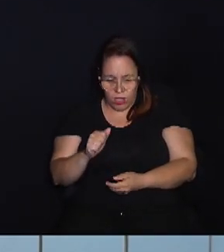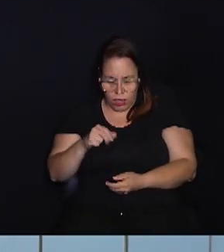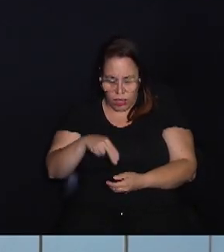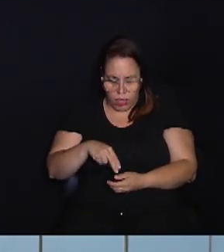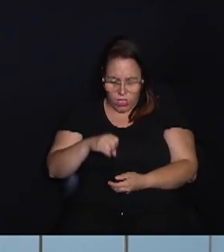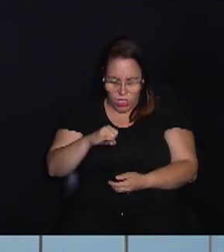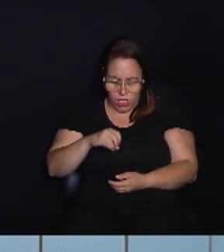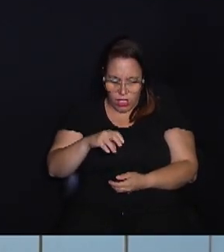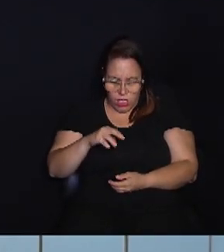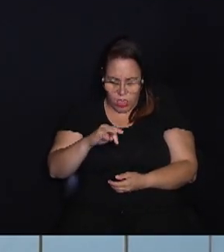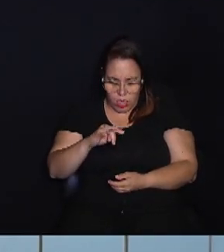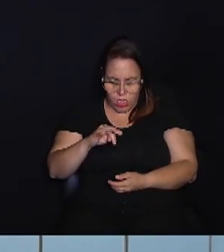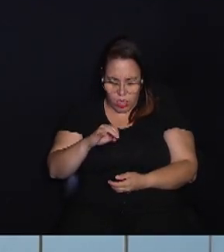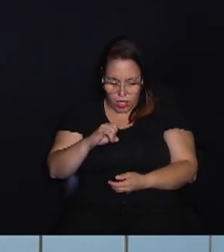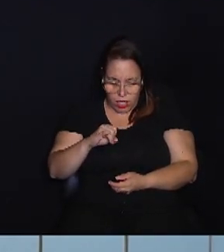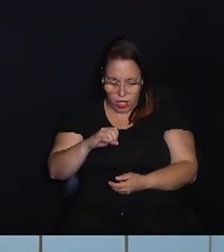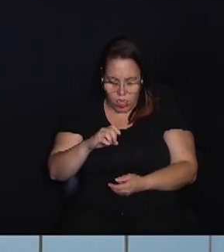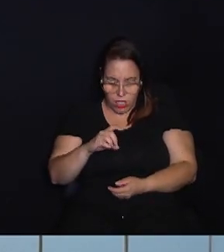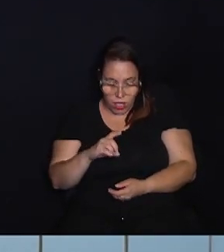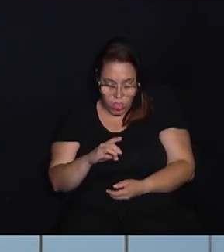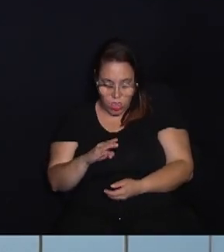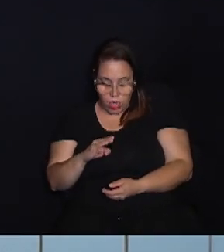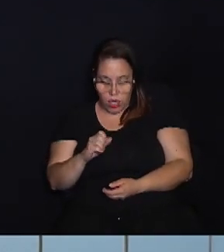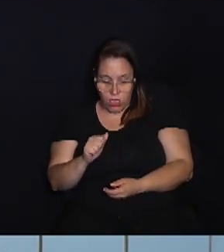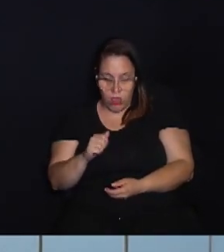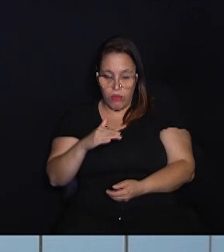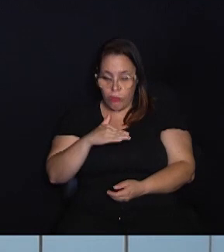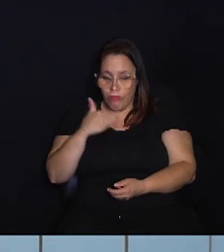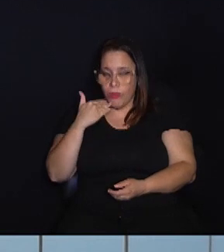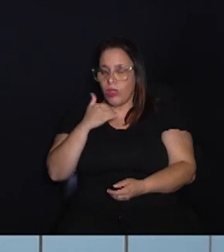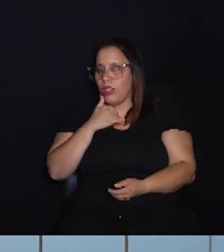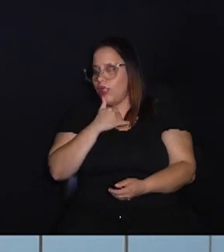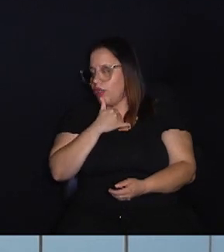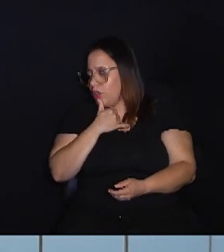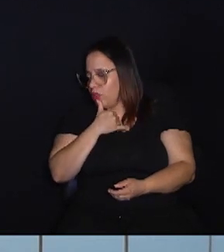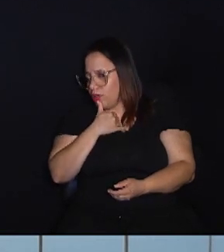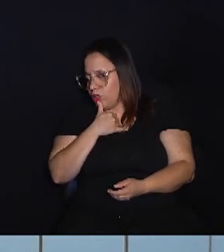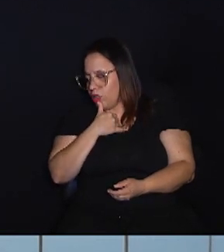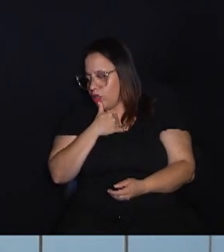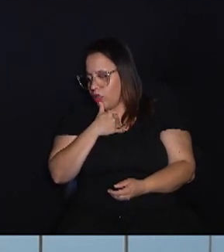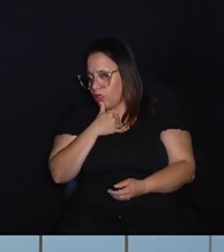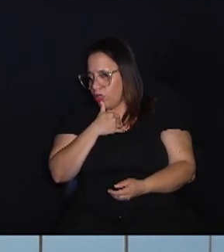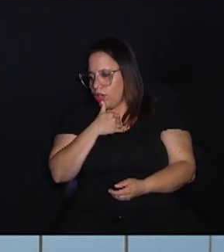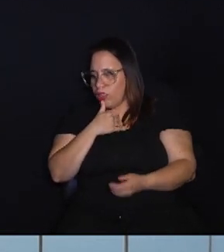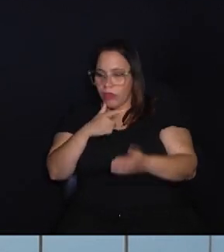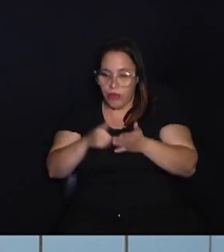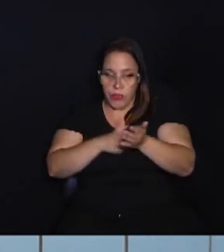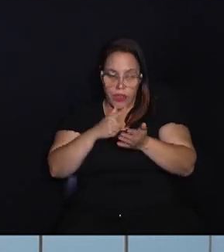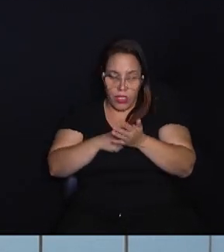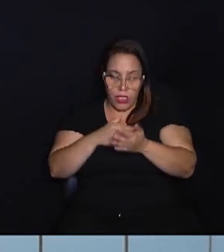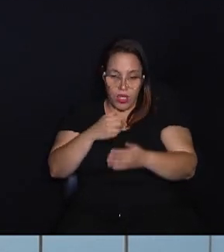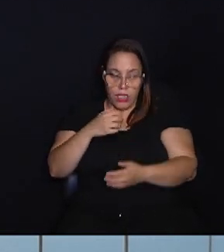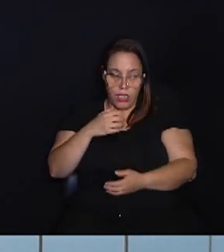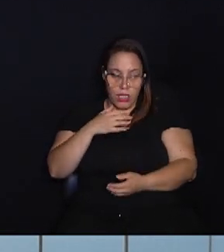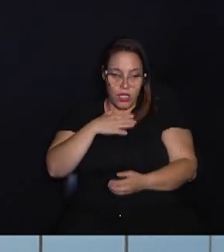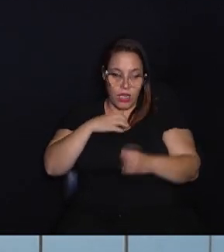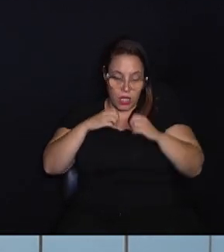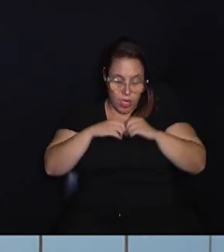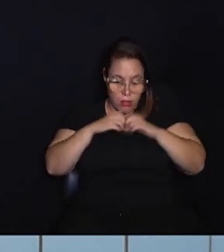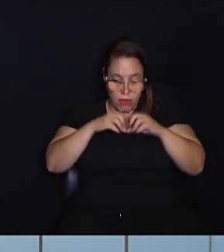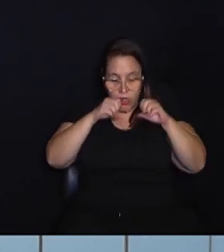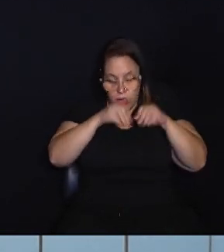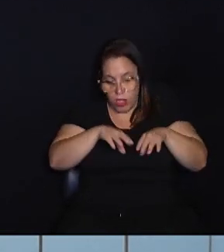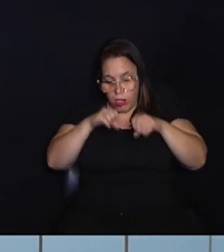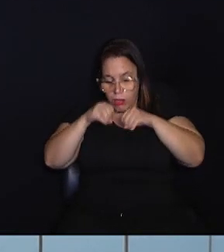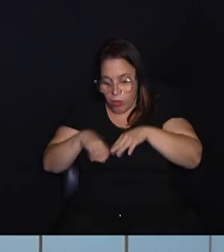2 filmes. Foi, né? Infelizmente faleceu. Mas ele até tem um livro que chama Quem Ama Educa, né? E